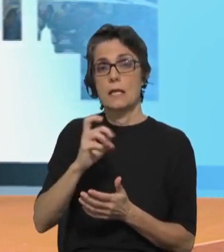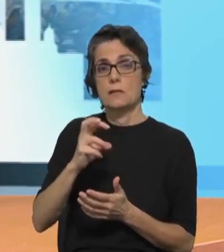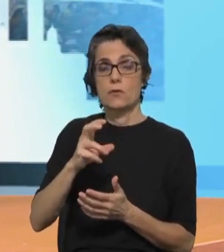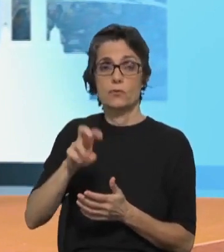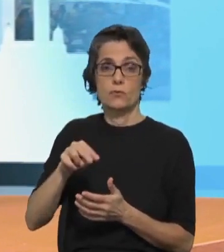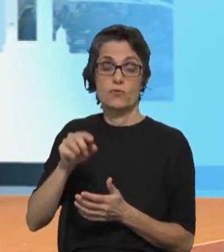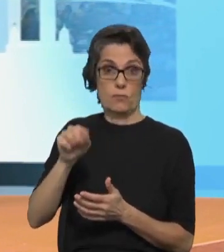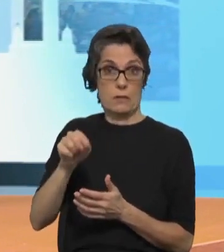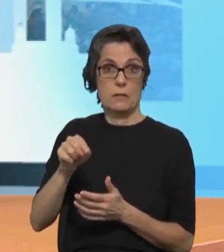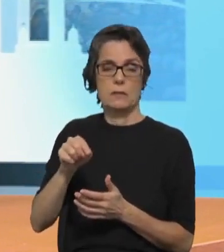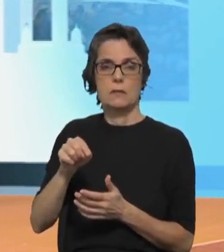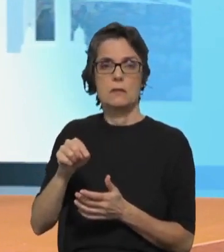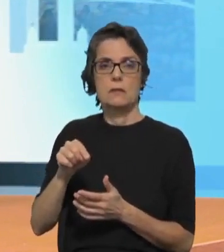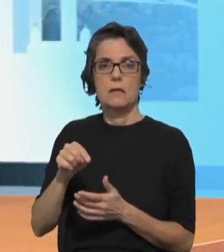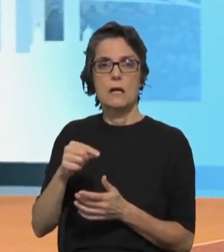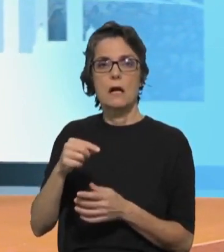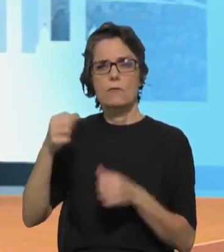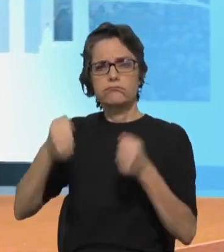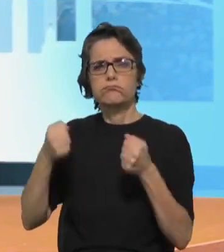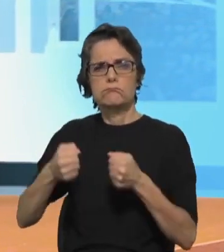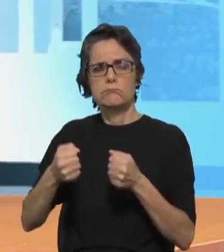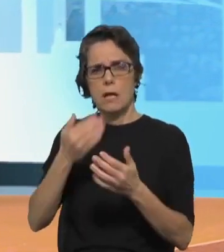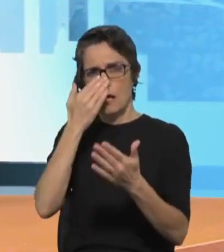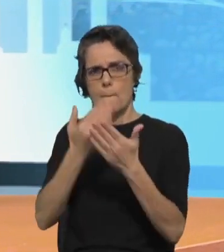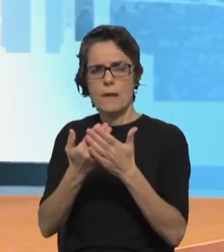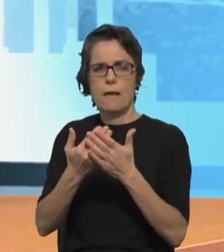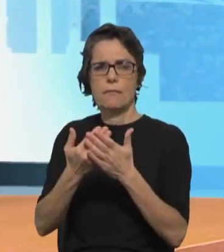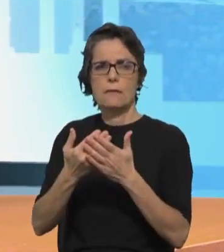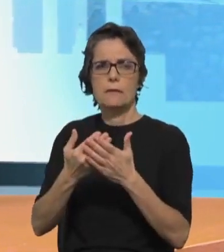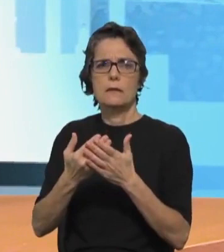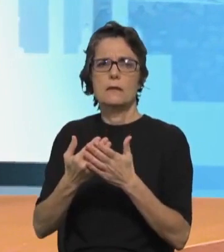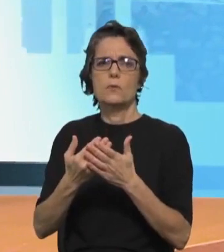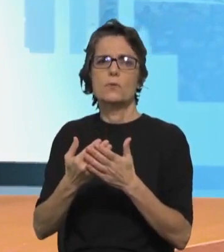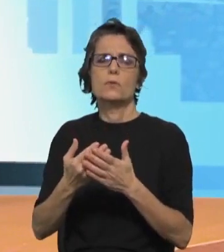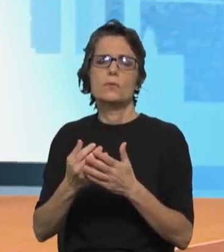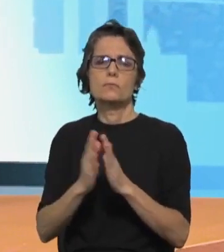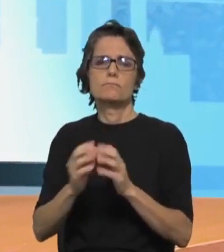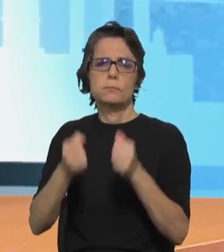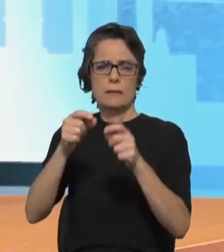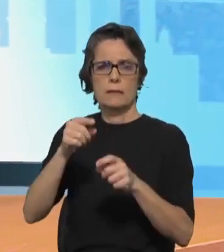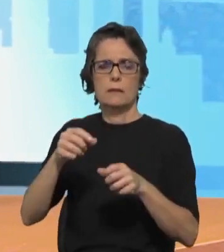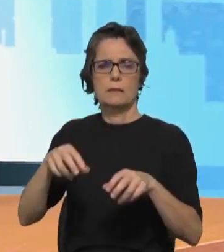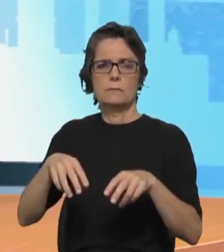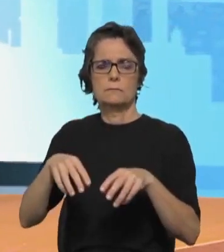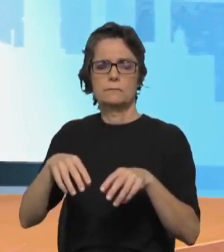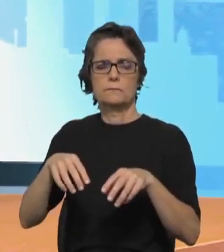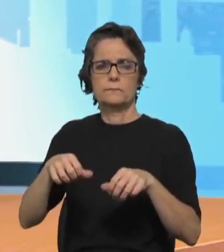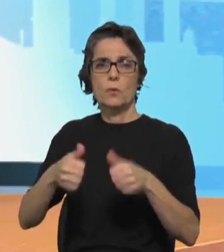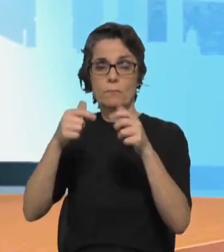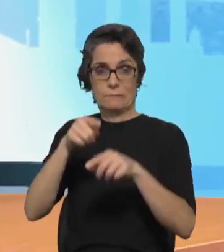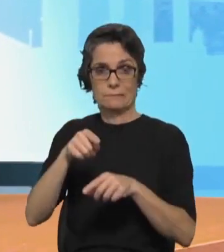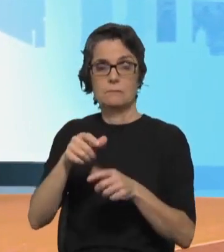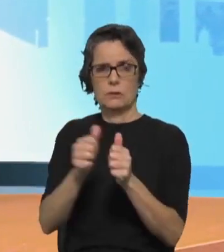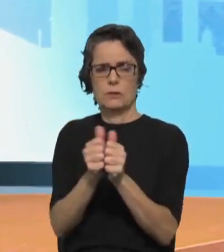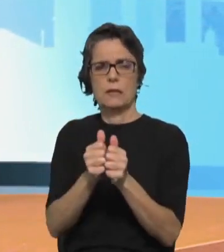em que aí há uma manifestação frente ao Patriarcado de Lisboa, de pessoas a contestar o papel